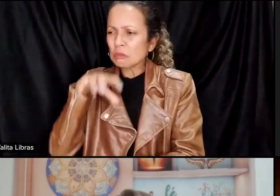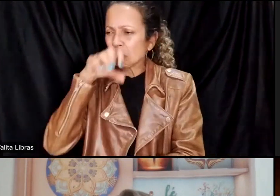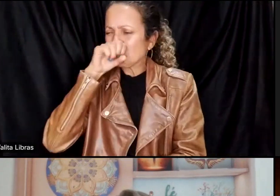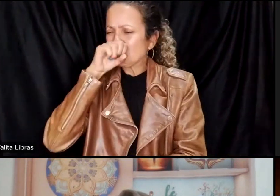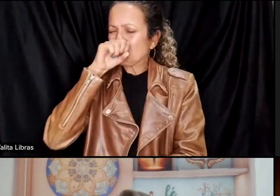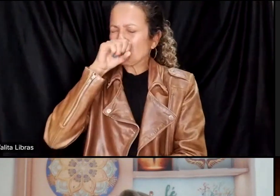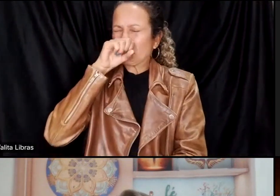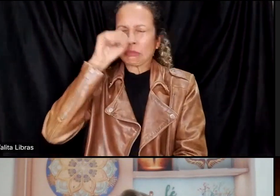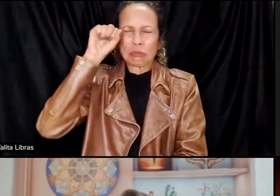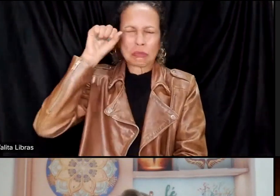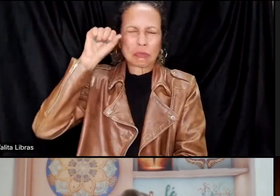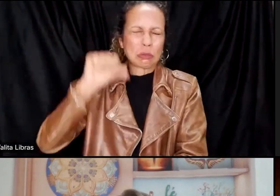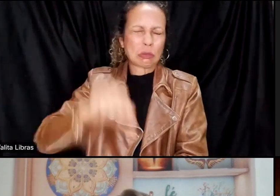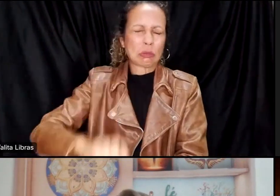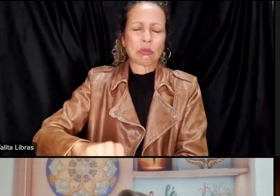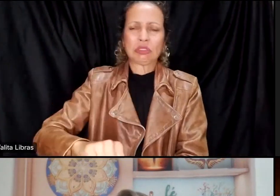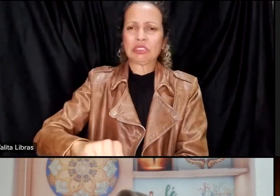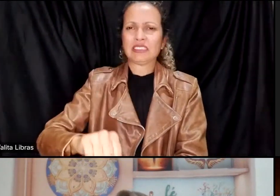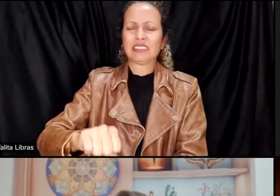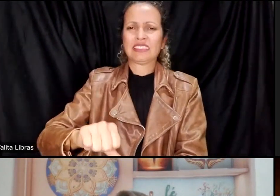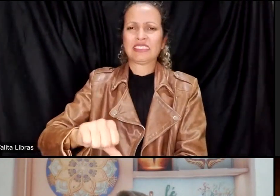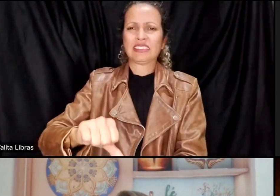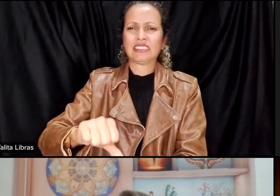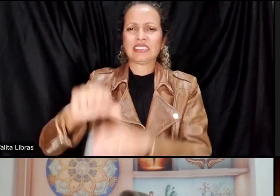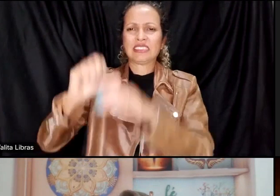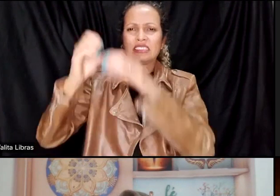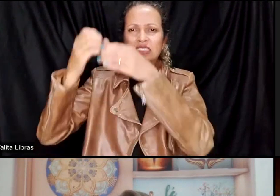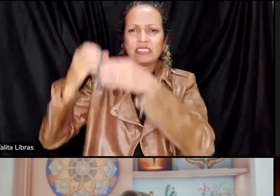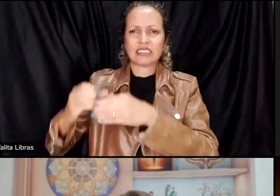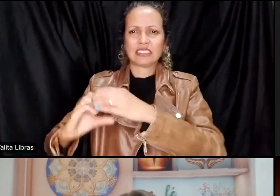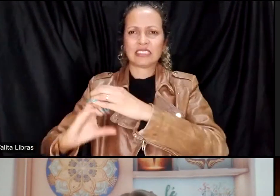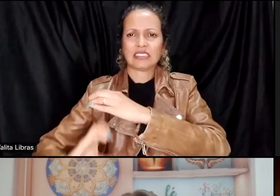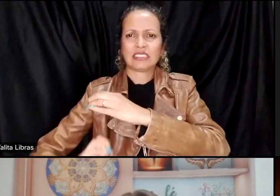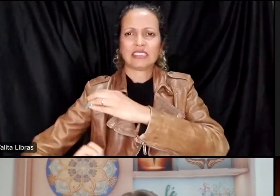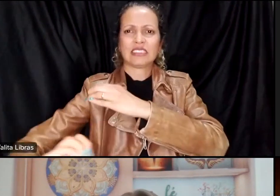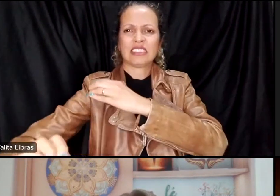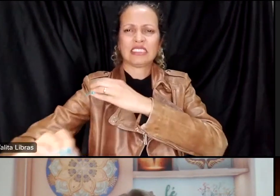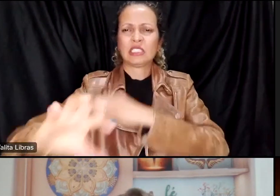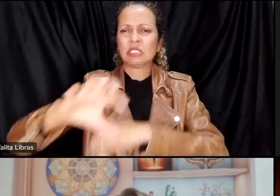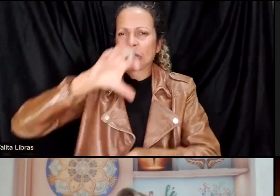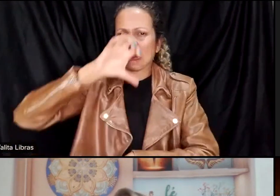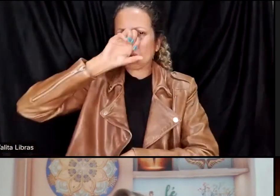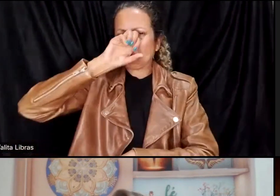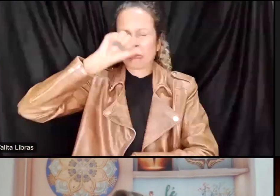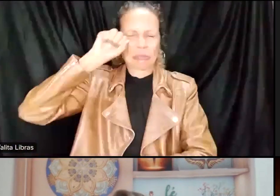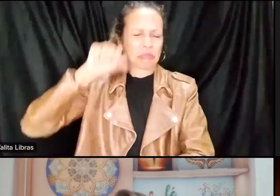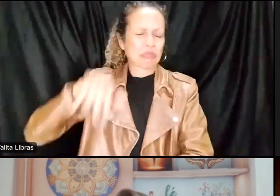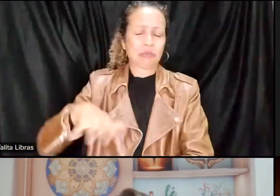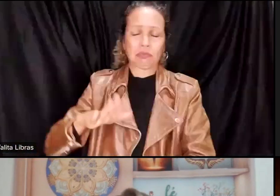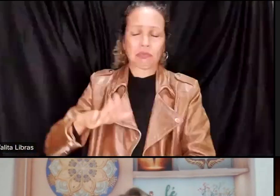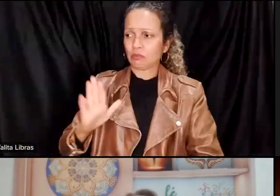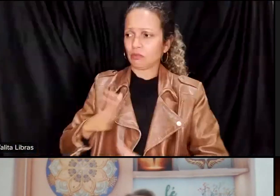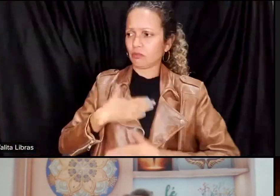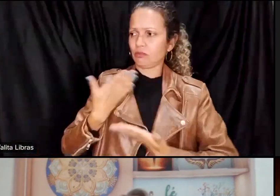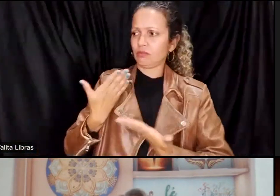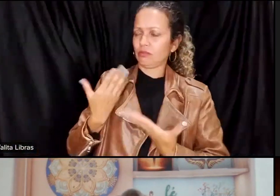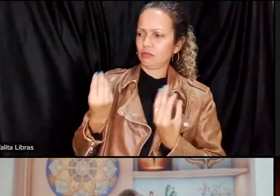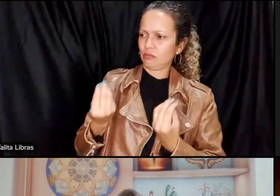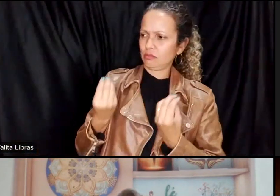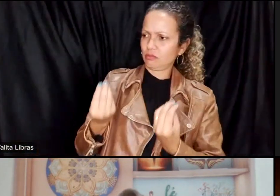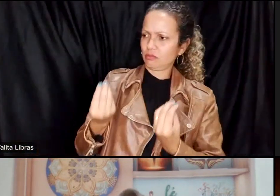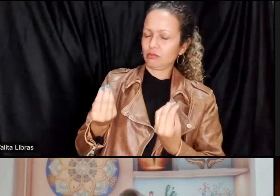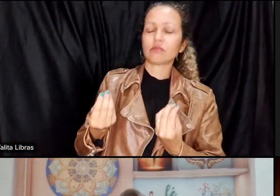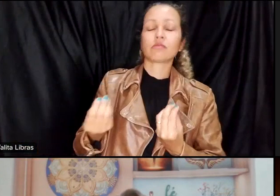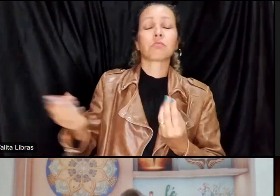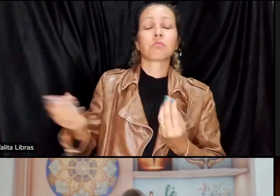muito ruim. Eu até assustei, eu e as meninas, a gente se assustou. Bom, aí a professora Gladys chegou e a gente foi